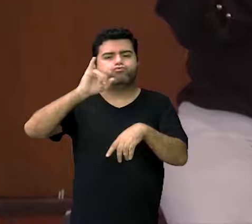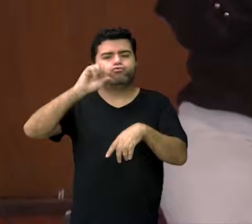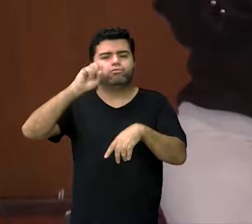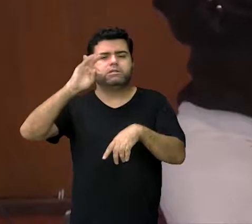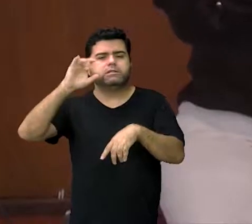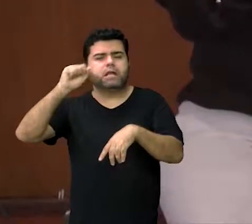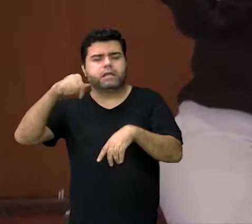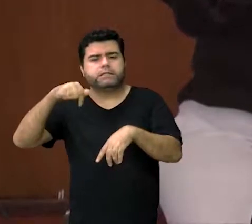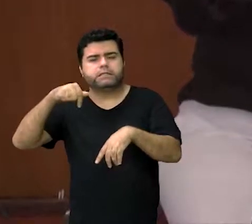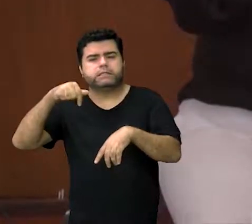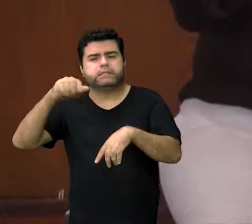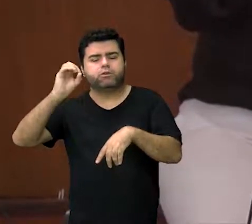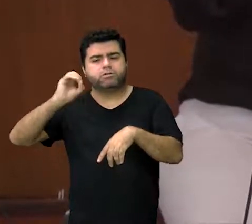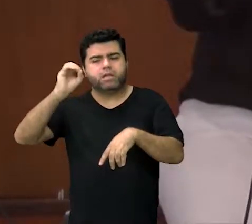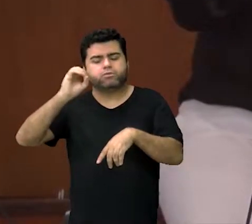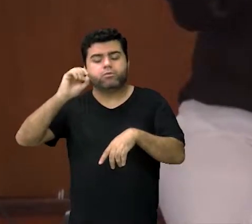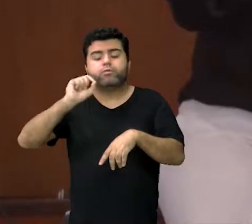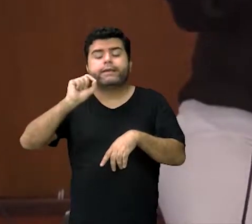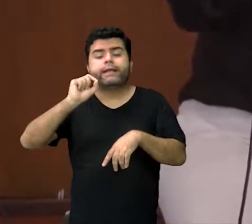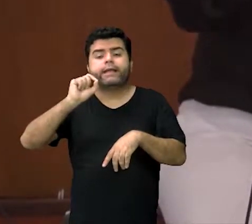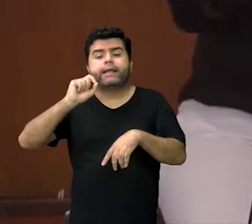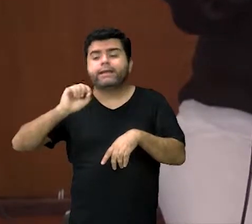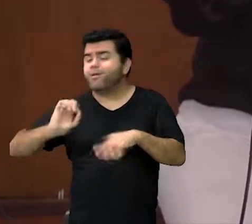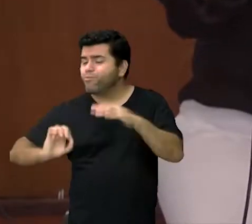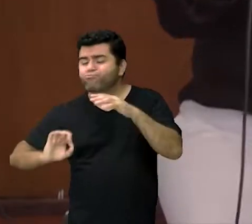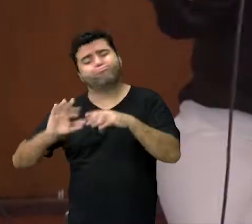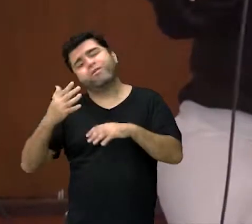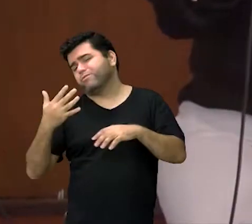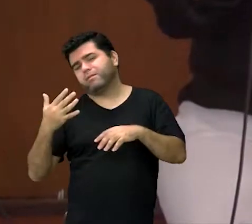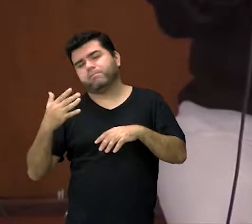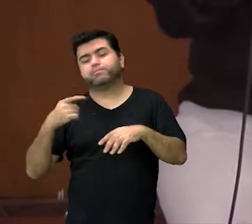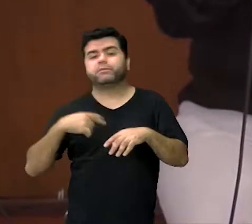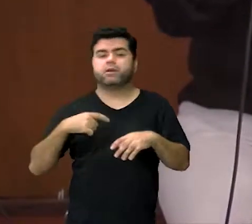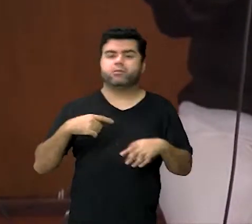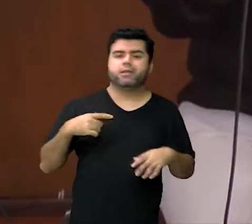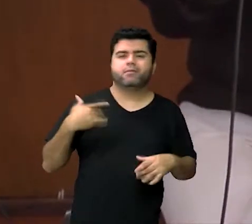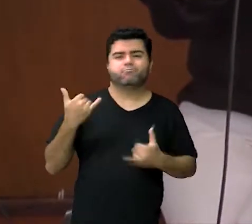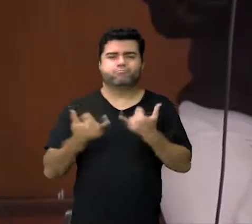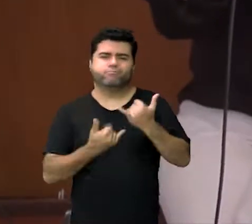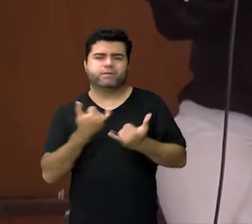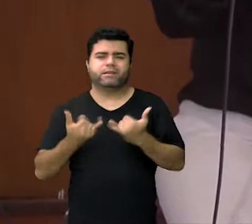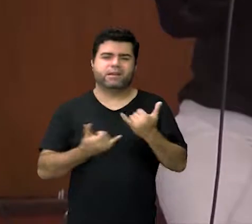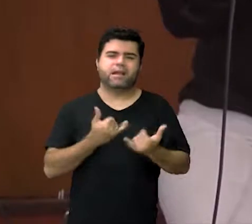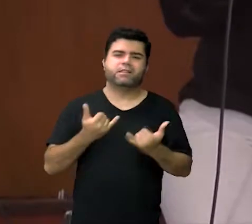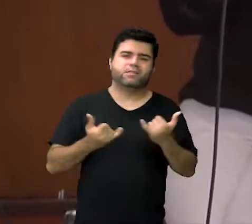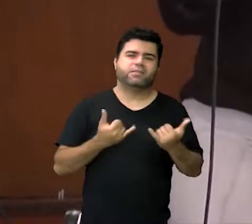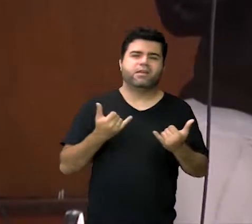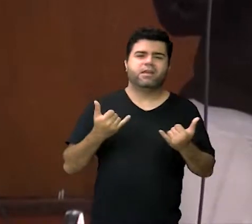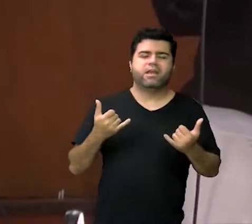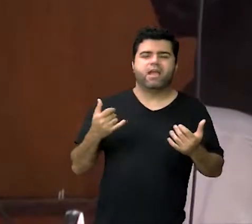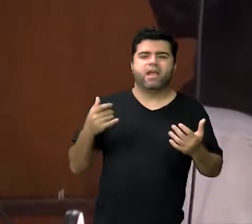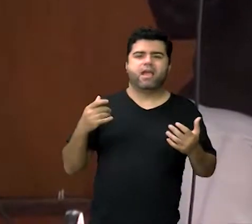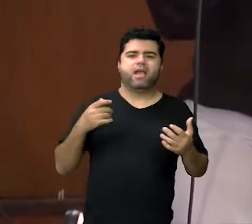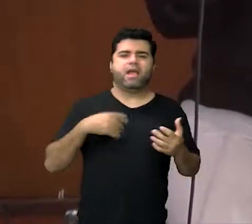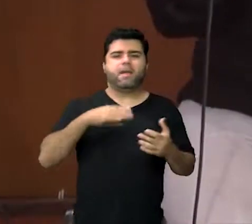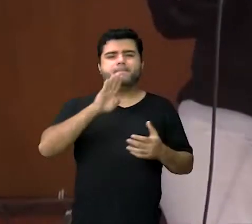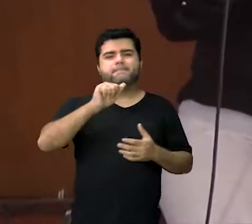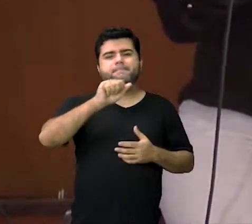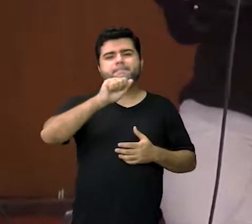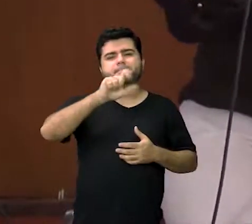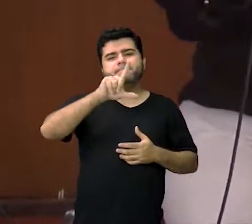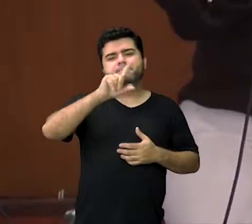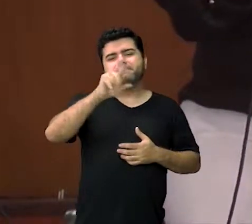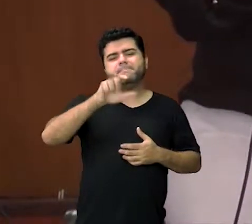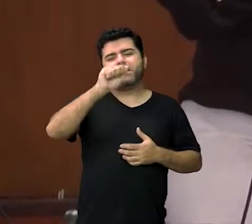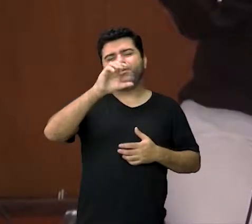acontecer. É claro que eu já com um filho, eu até tenho brincado, quase balzaquiano, né? Próximo de fazer seus 30